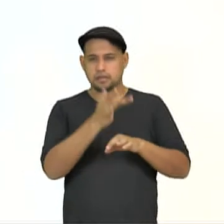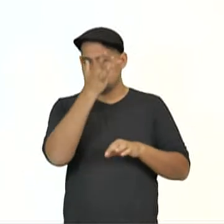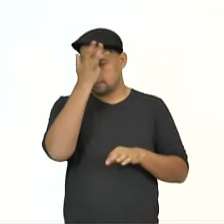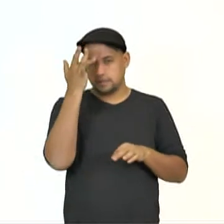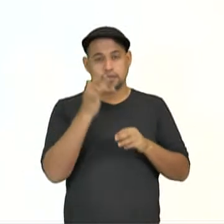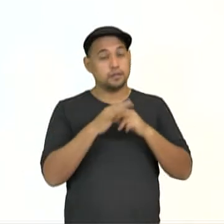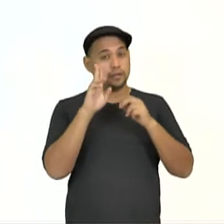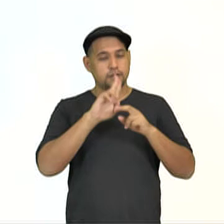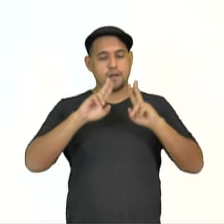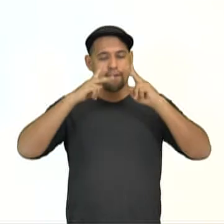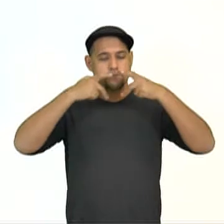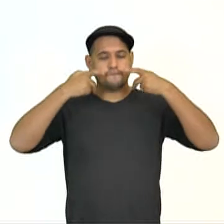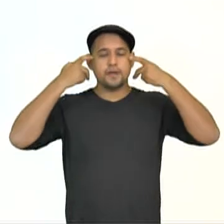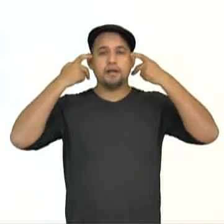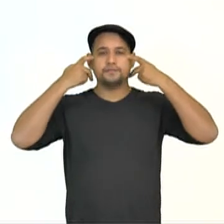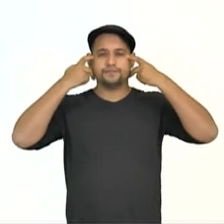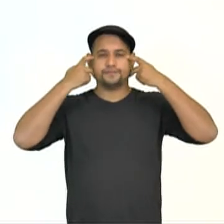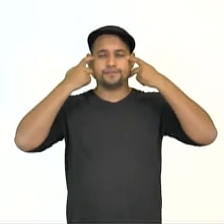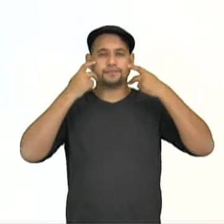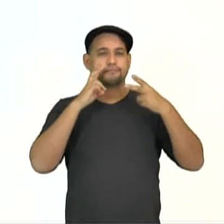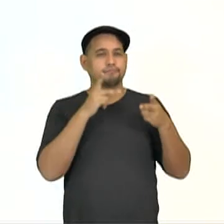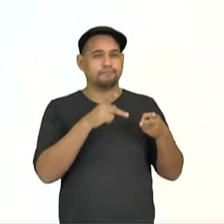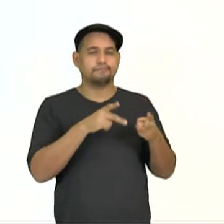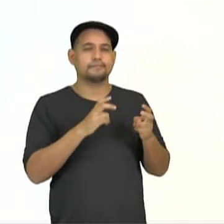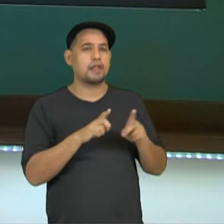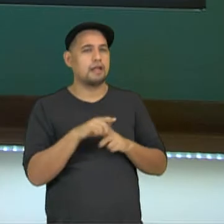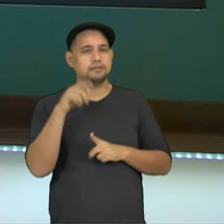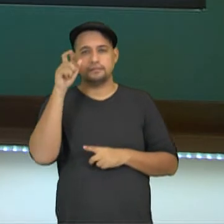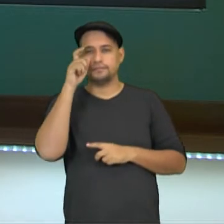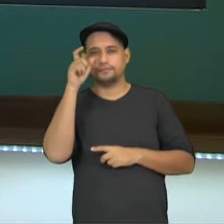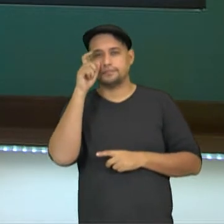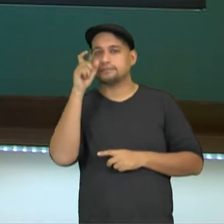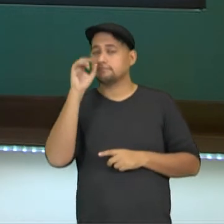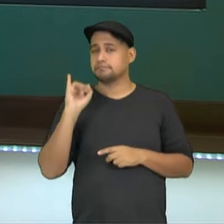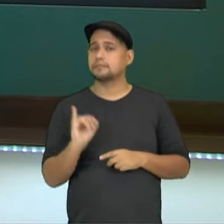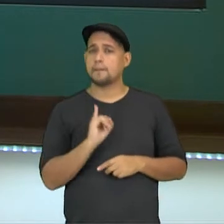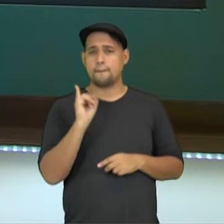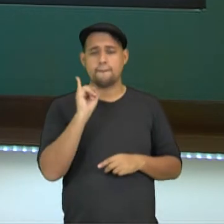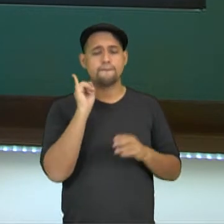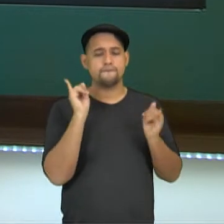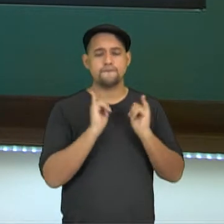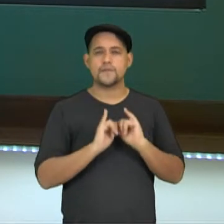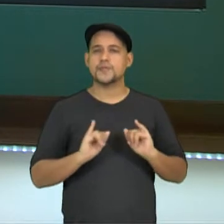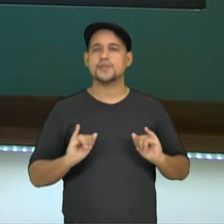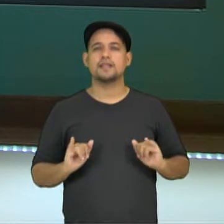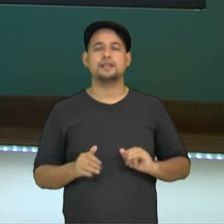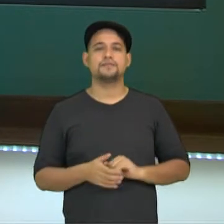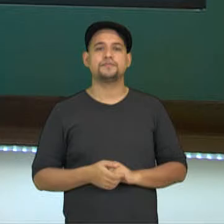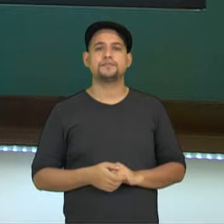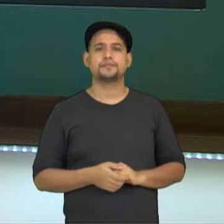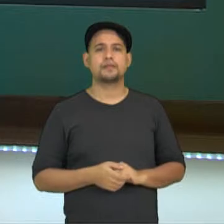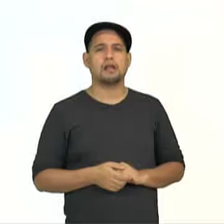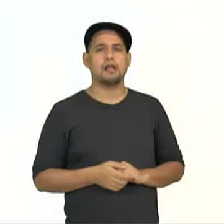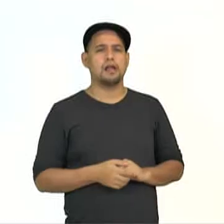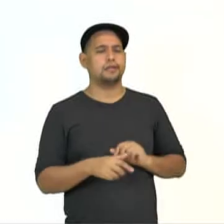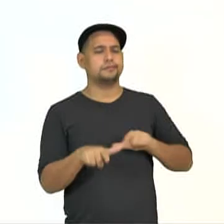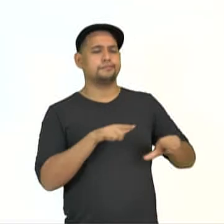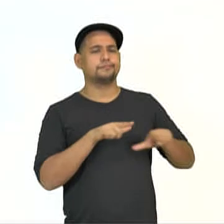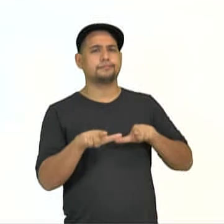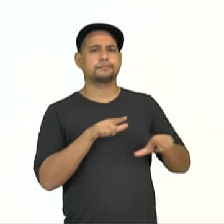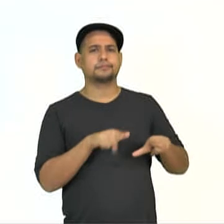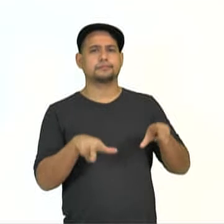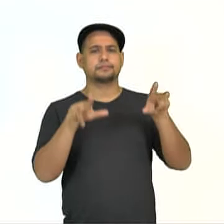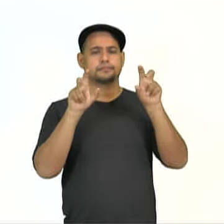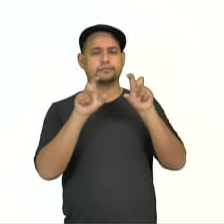a se protegerem. Então, vamos ver aqui, olha que interessante, que fato importante dessa notícia. Trabalhando aqui o título